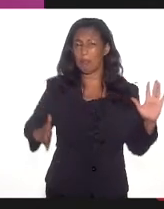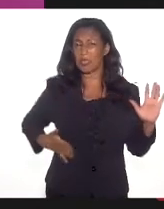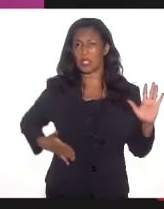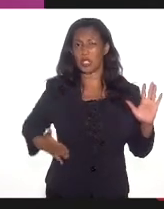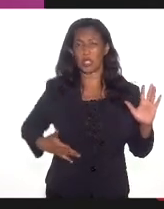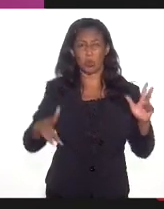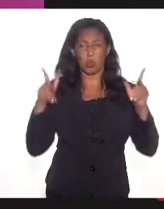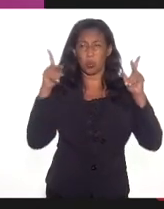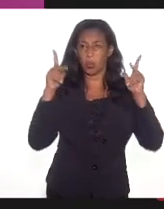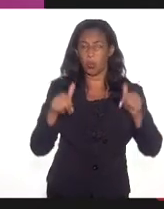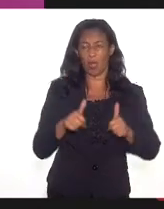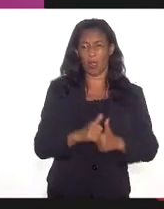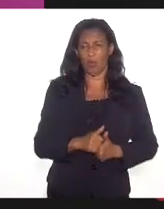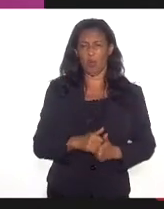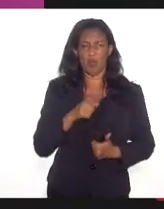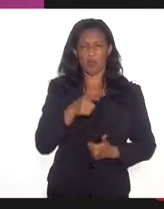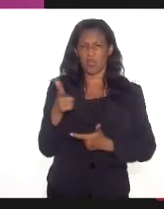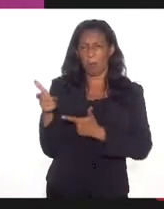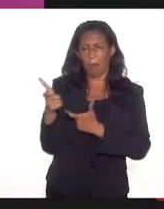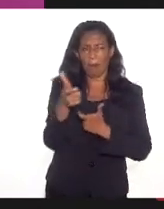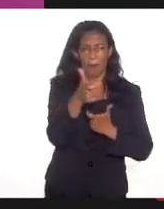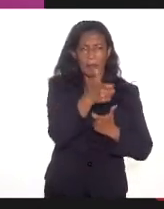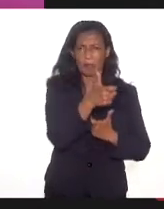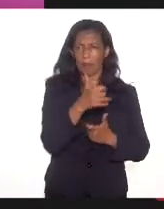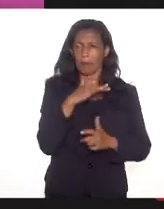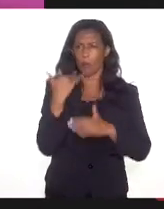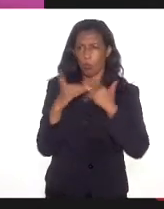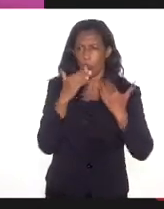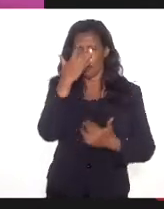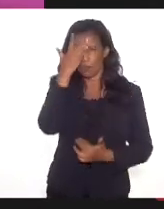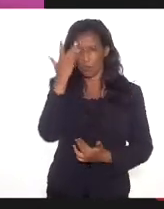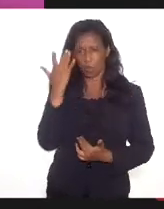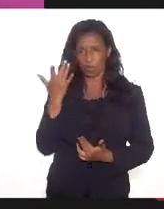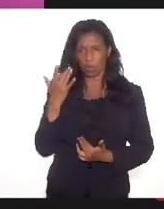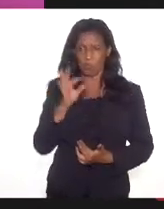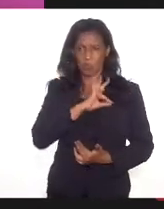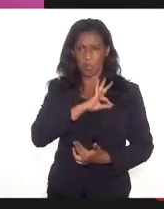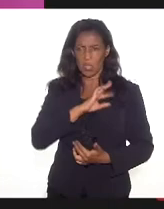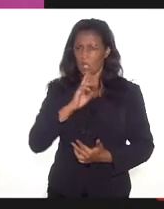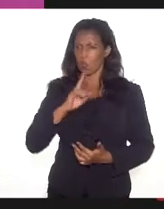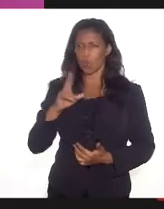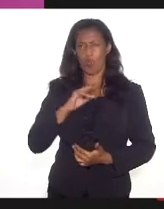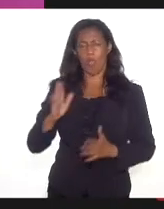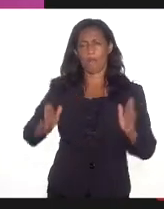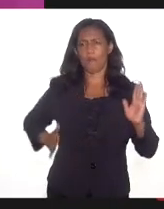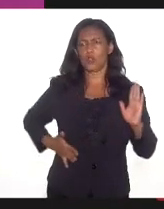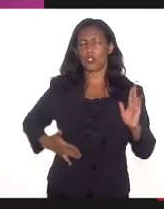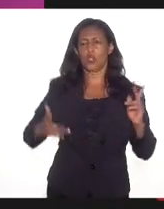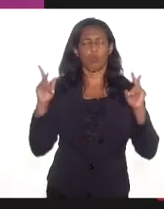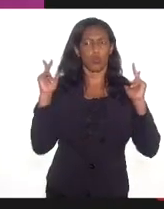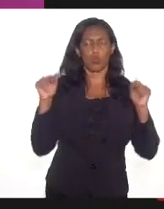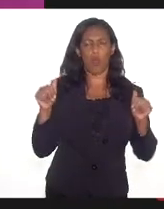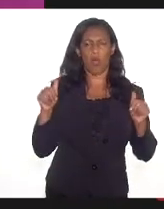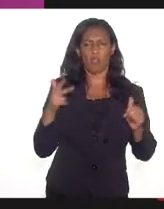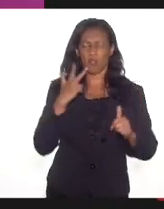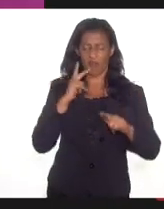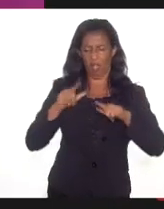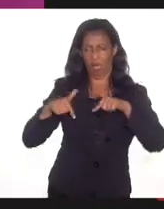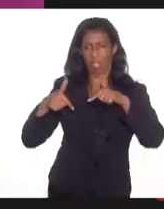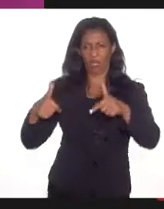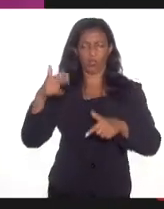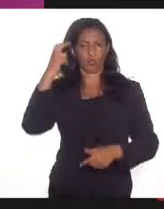você entrar ali e matar as pessoas dessa forma então dizer que atuou com inteligência